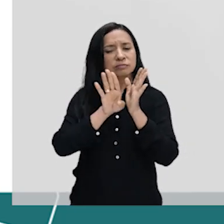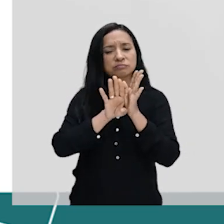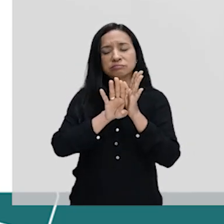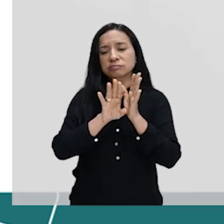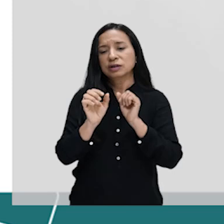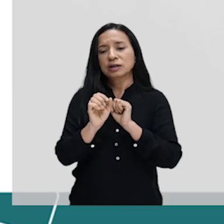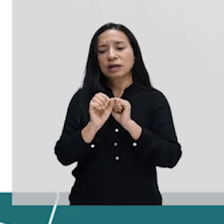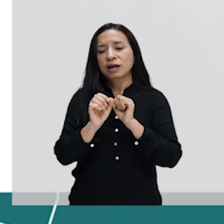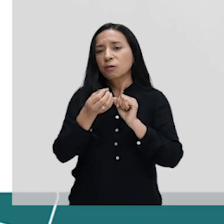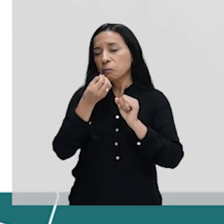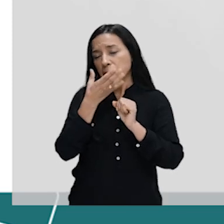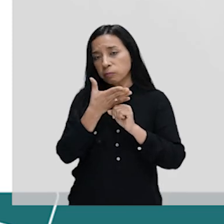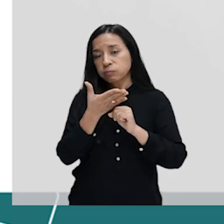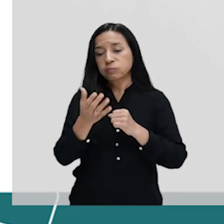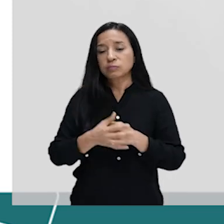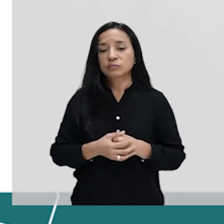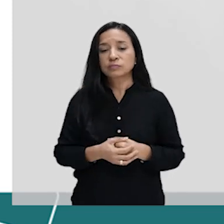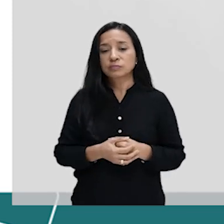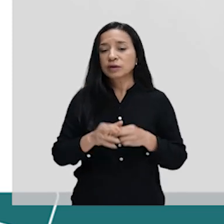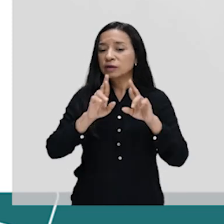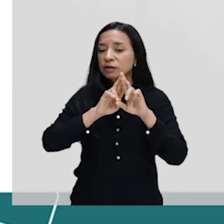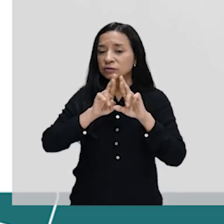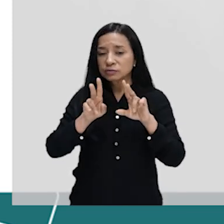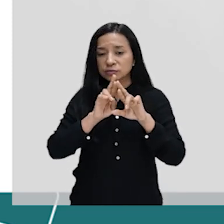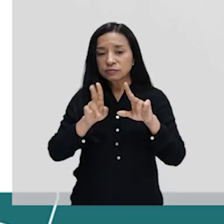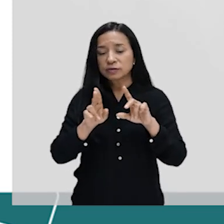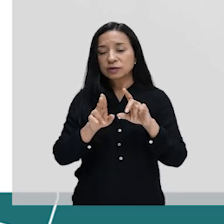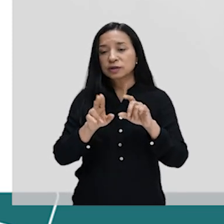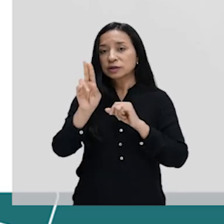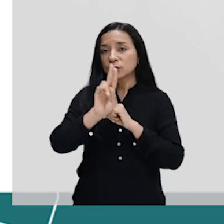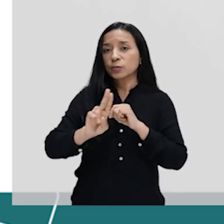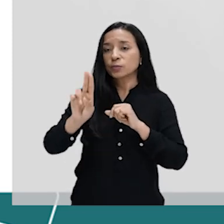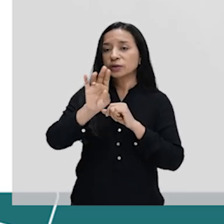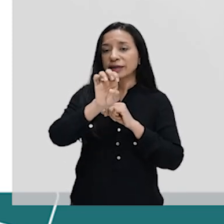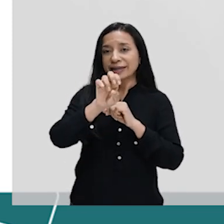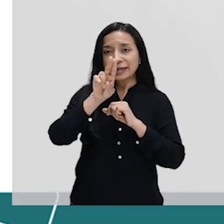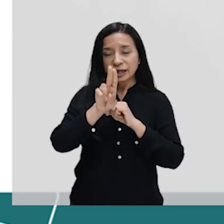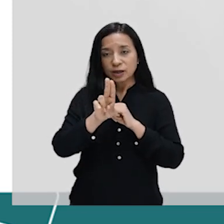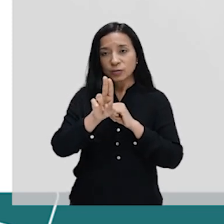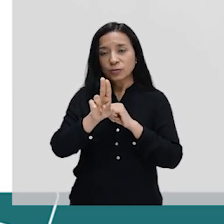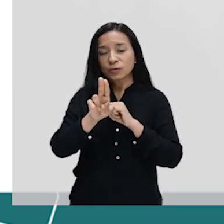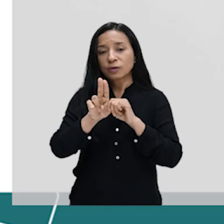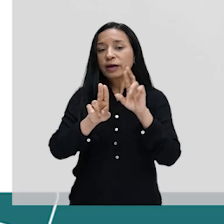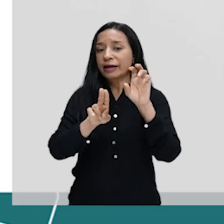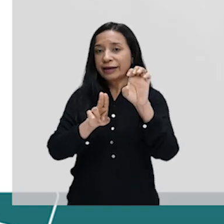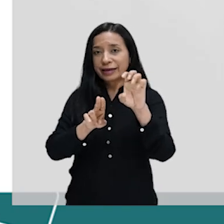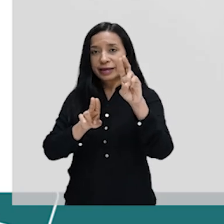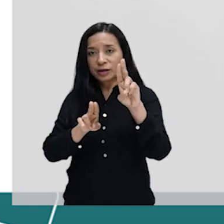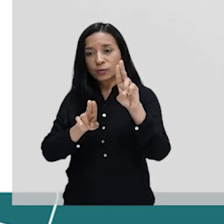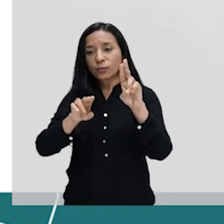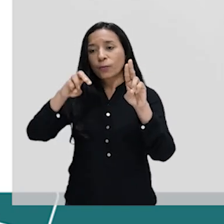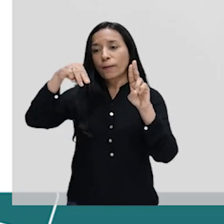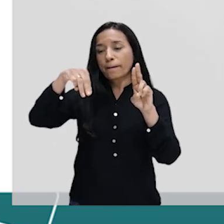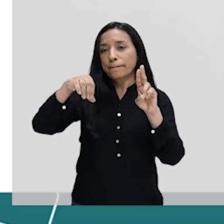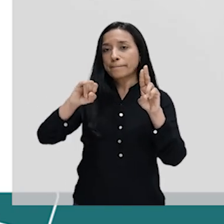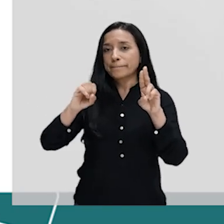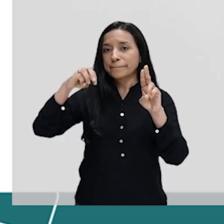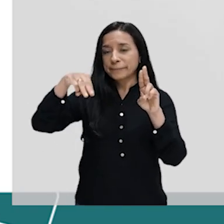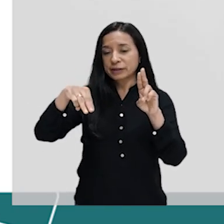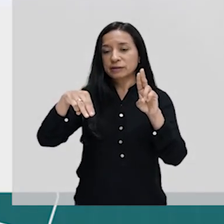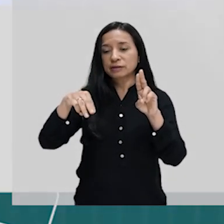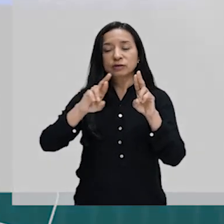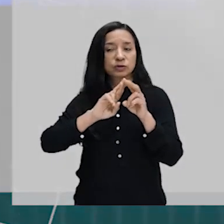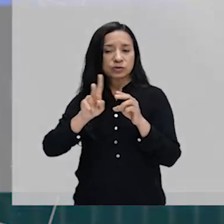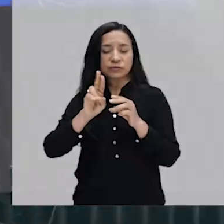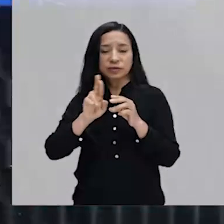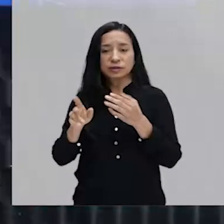né? E aqui a gente vai já ver essa diferença entre quando eu utilizo eu e quando eu utilizo me, né? Vamos ver aí essa